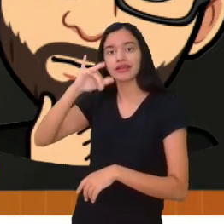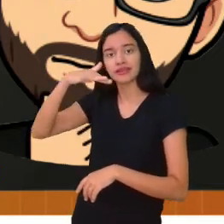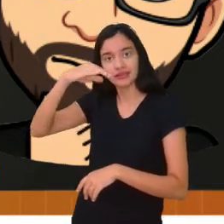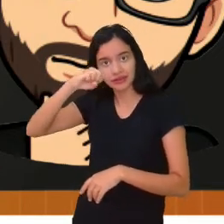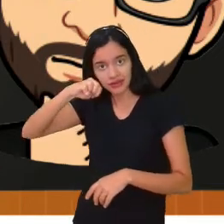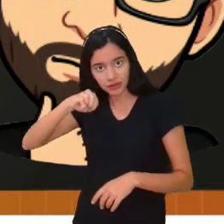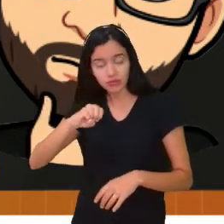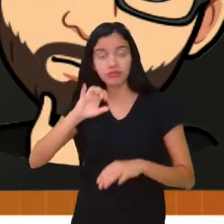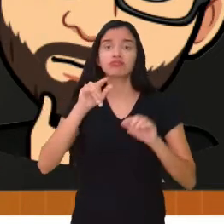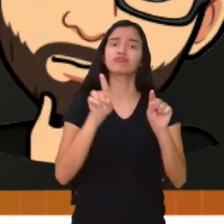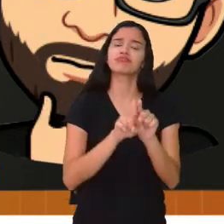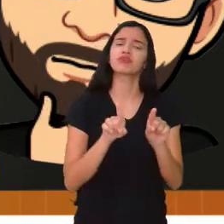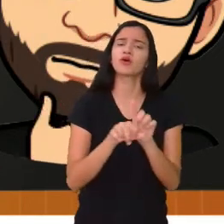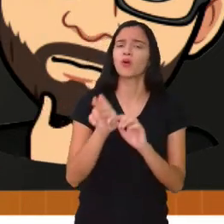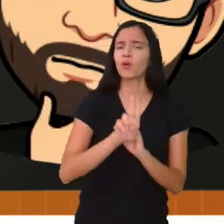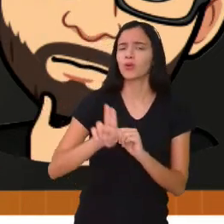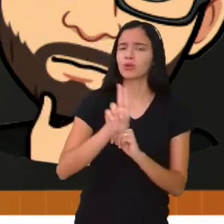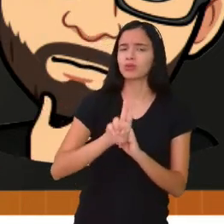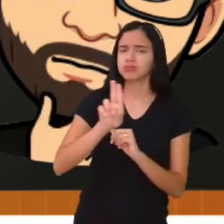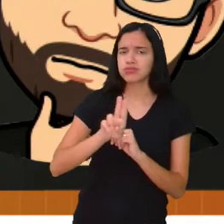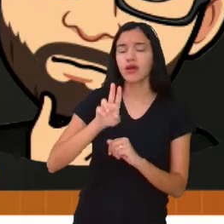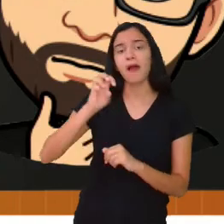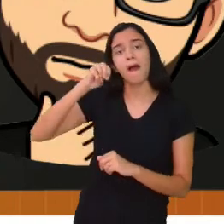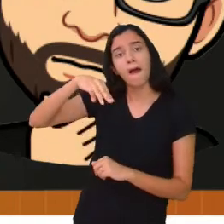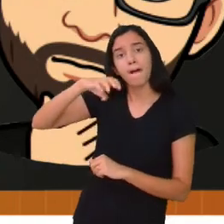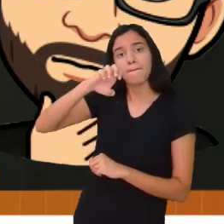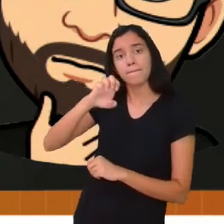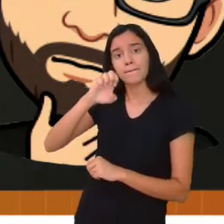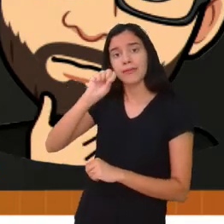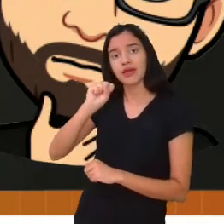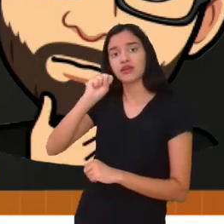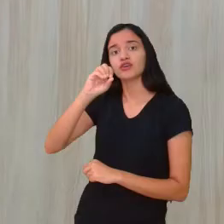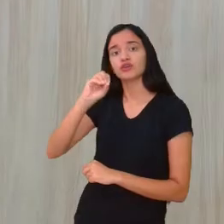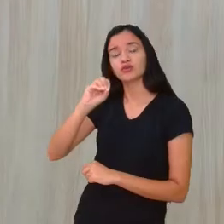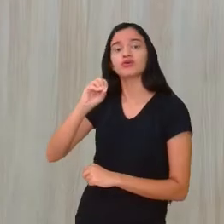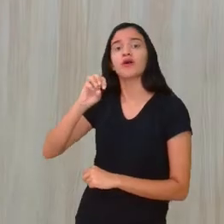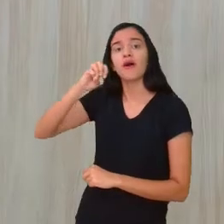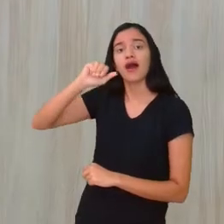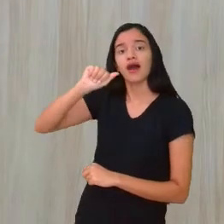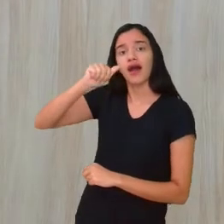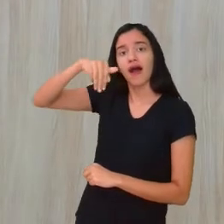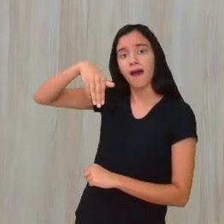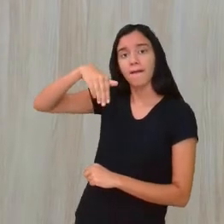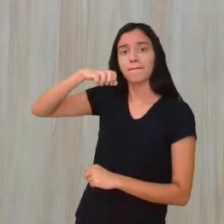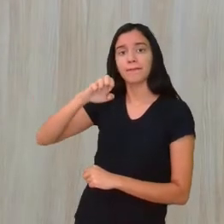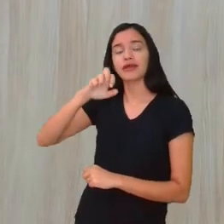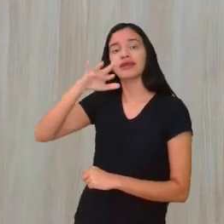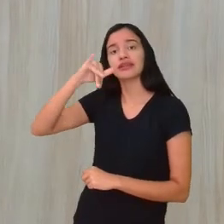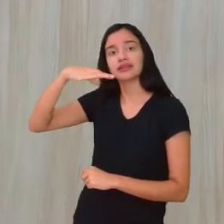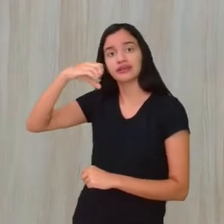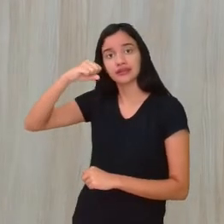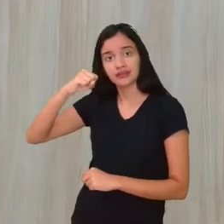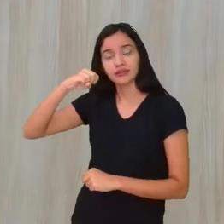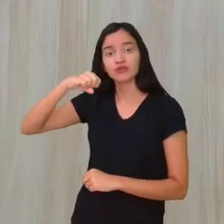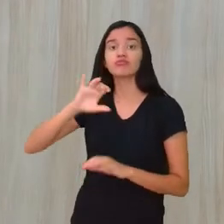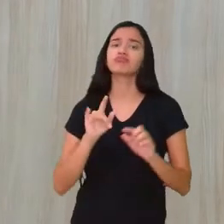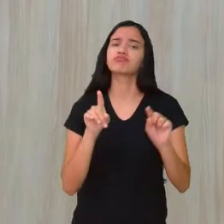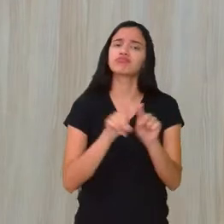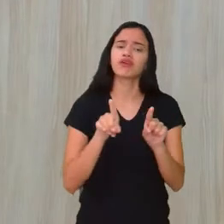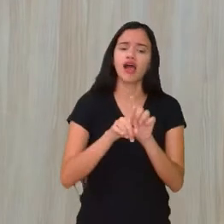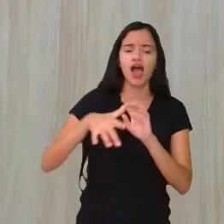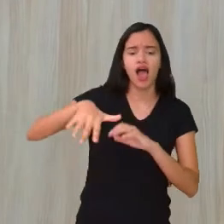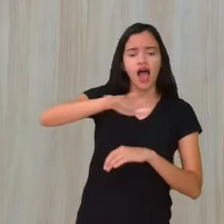traduzindo aqui aos poucos para vocês, porque o vídeo ele tá com áudio em espanhol. Se aproximan